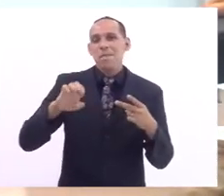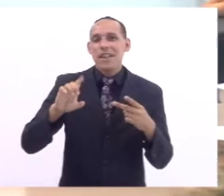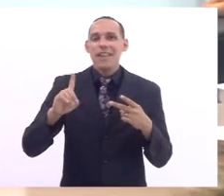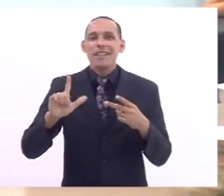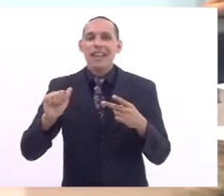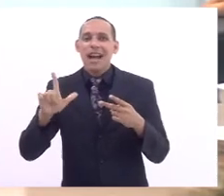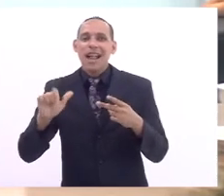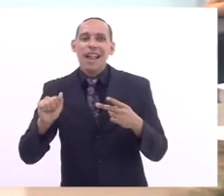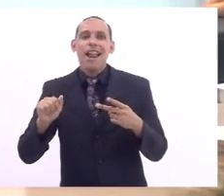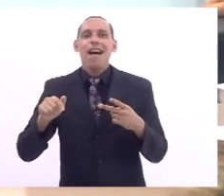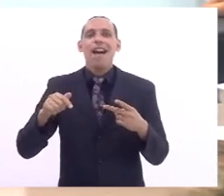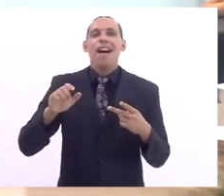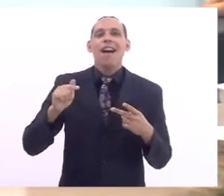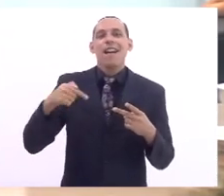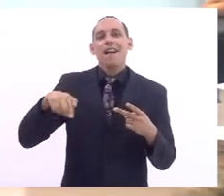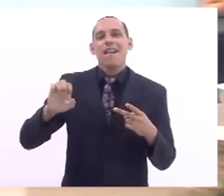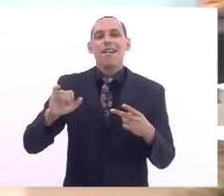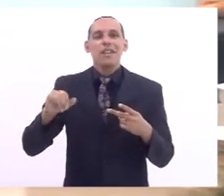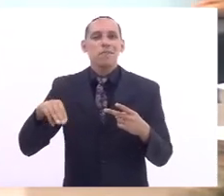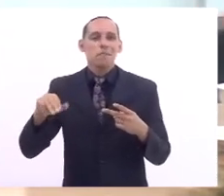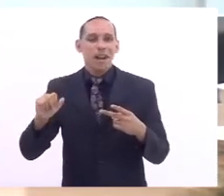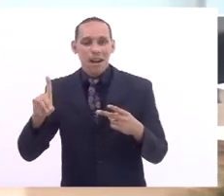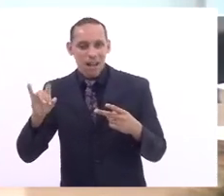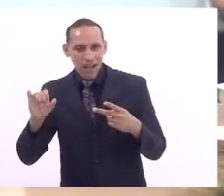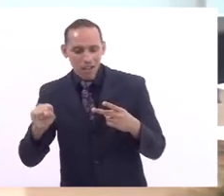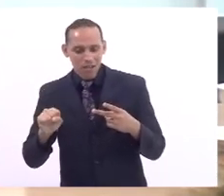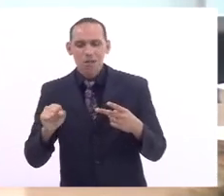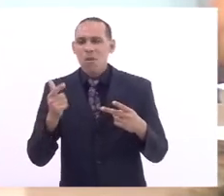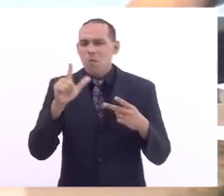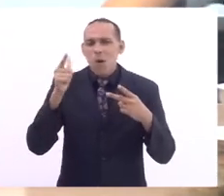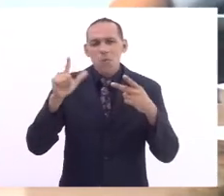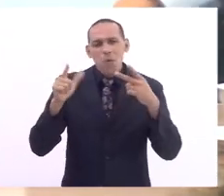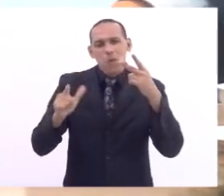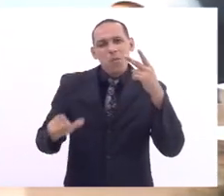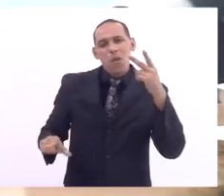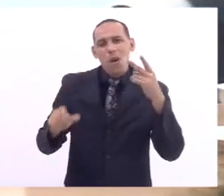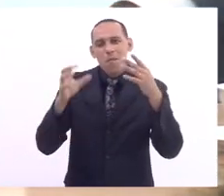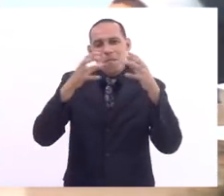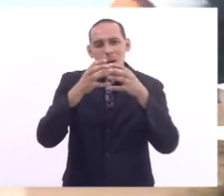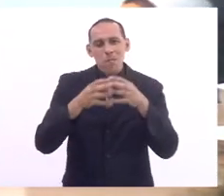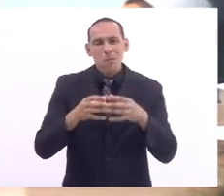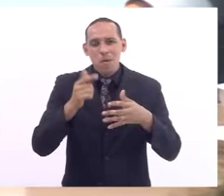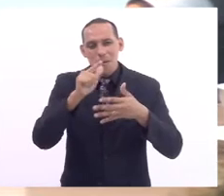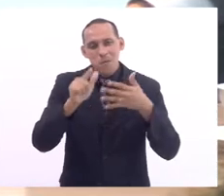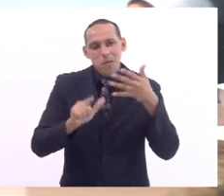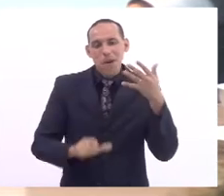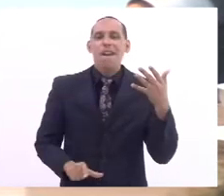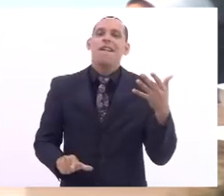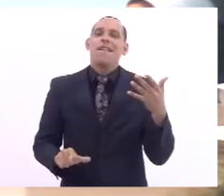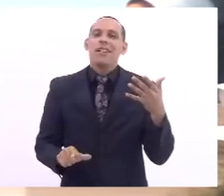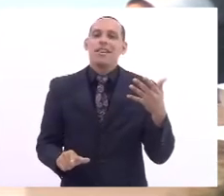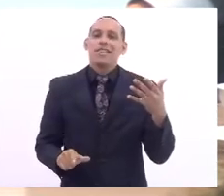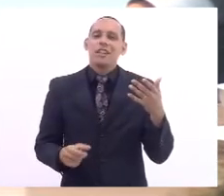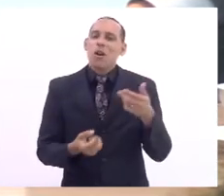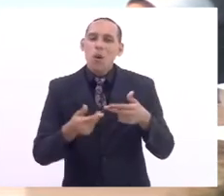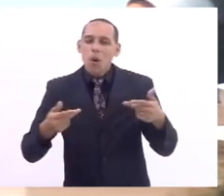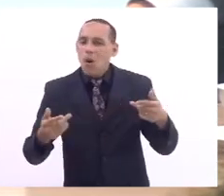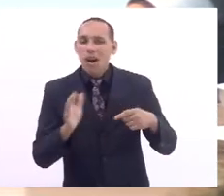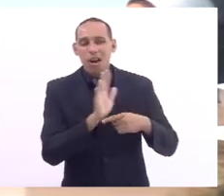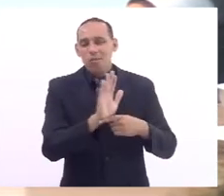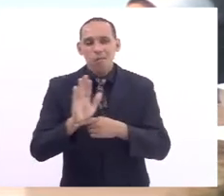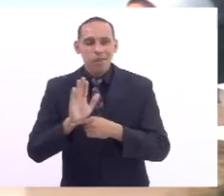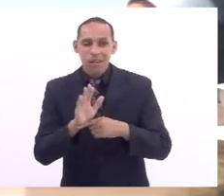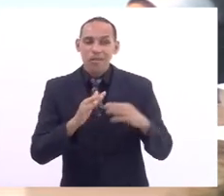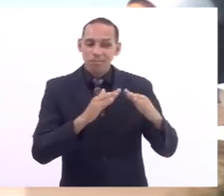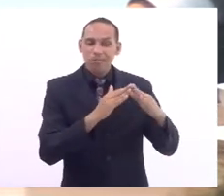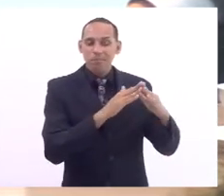Queimados fala de uma série de outros coletivos que dão sentido para a construção que a casa tem feito a gente se constrói a gente